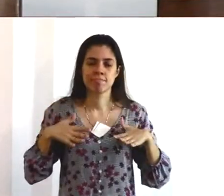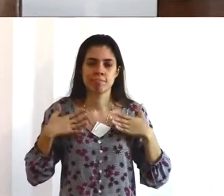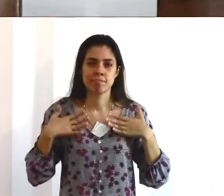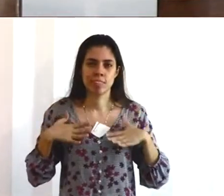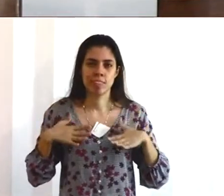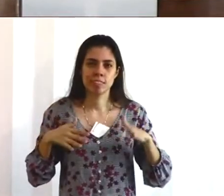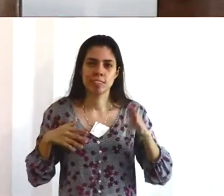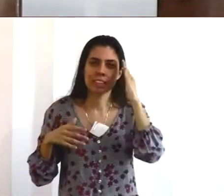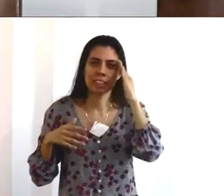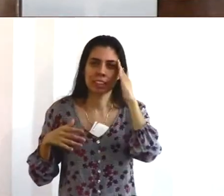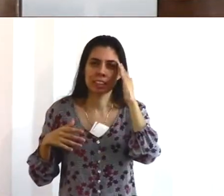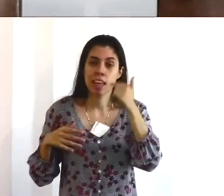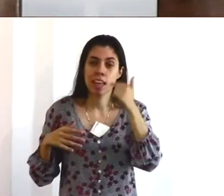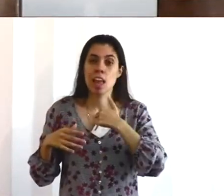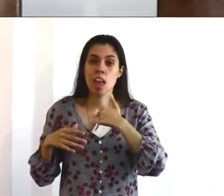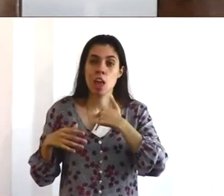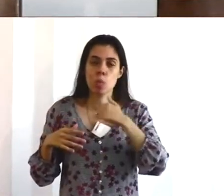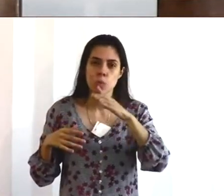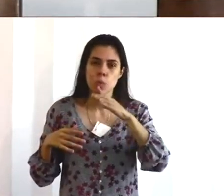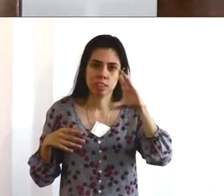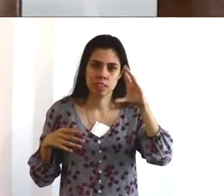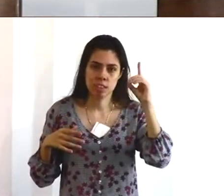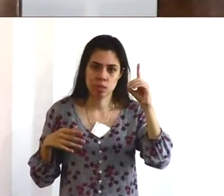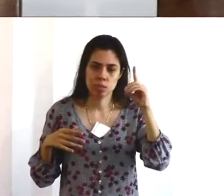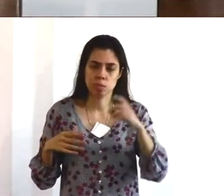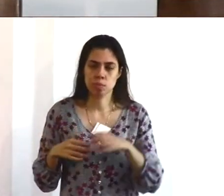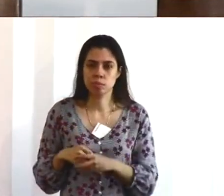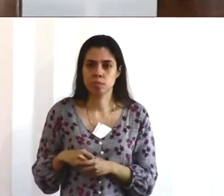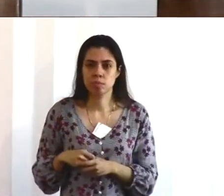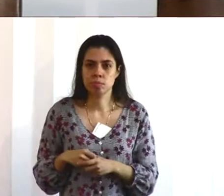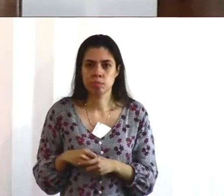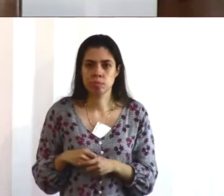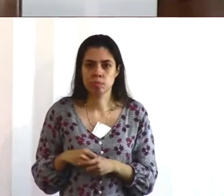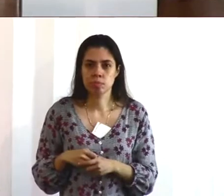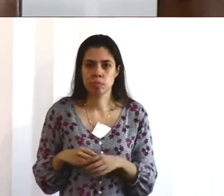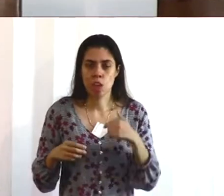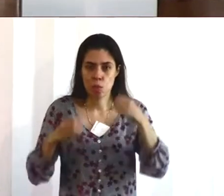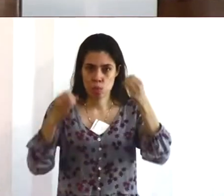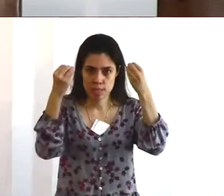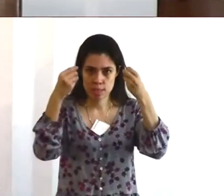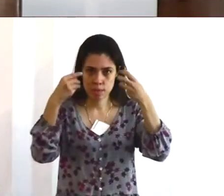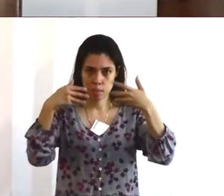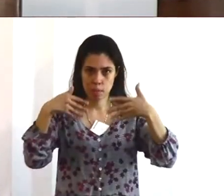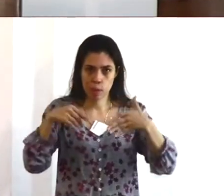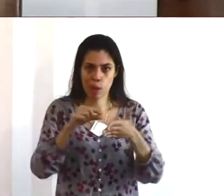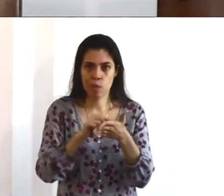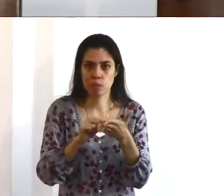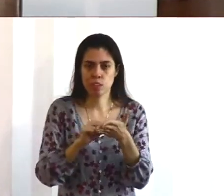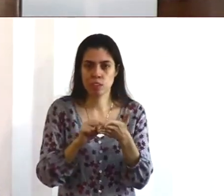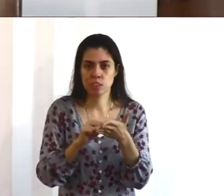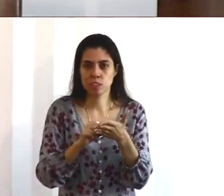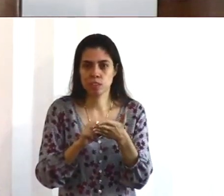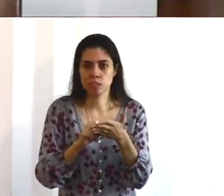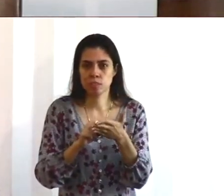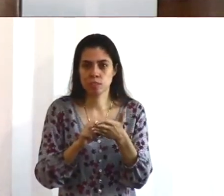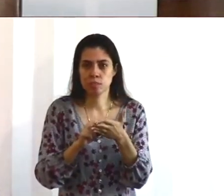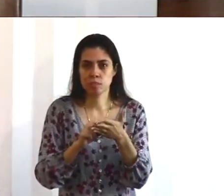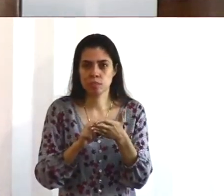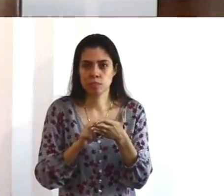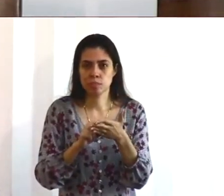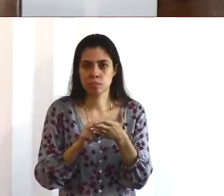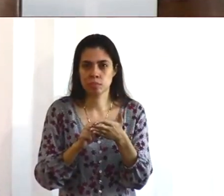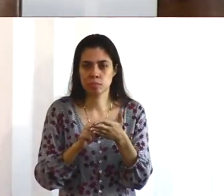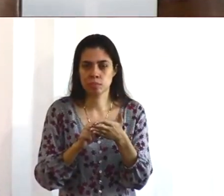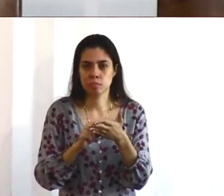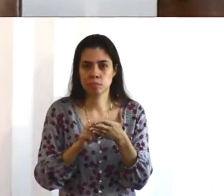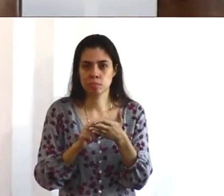Deus. Mas à frente eu vou explicar um pouco a respeito desse versículo, porque esse versículo não está ligado diretamente